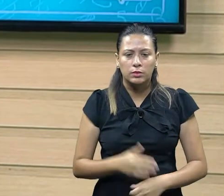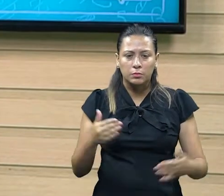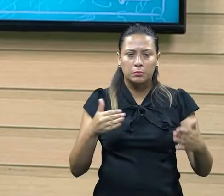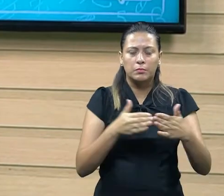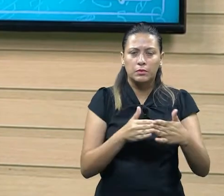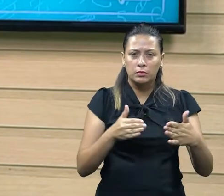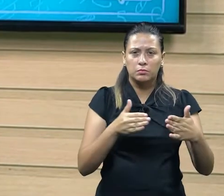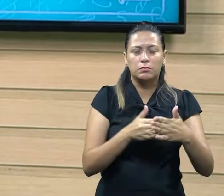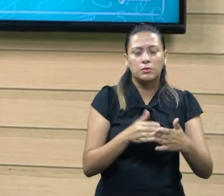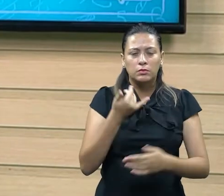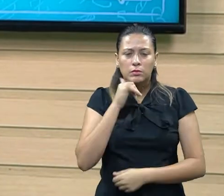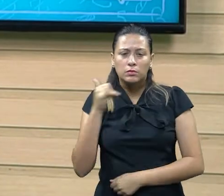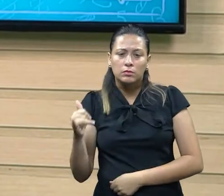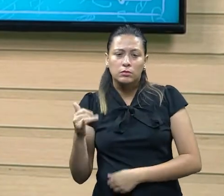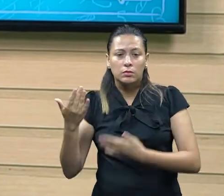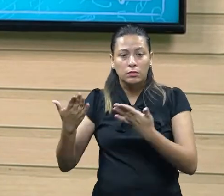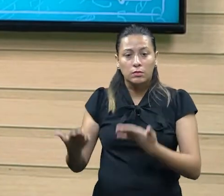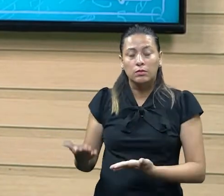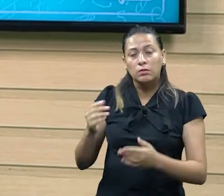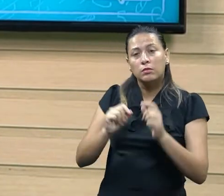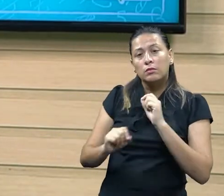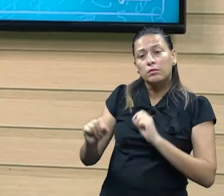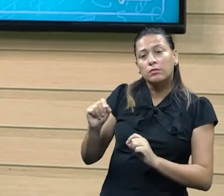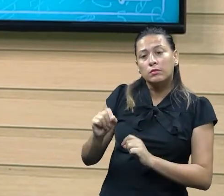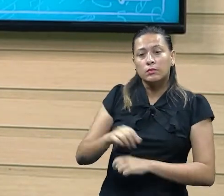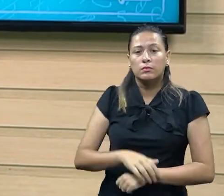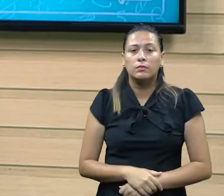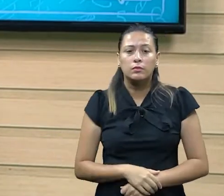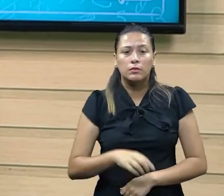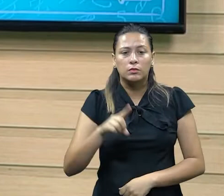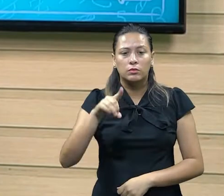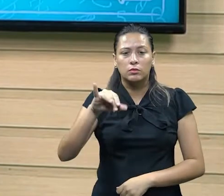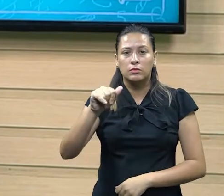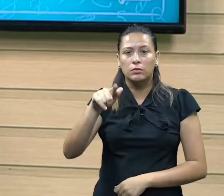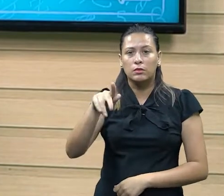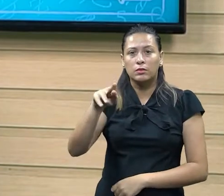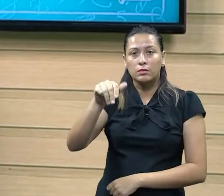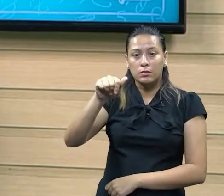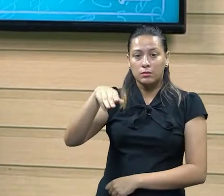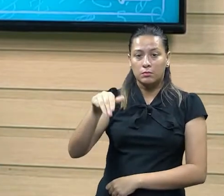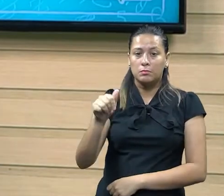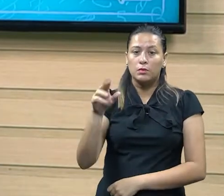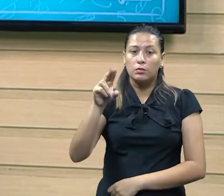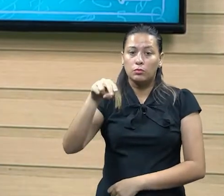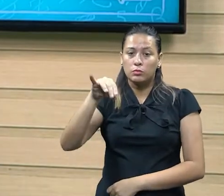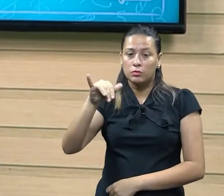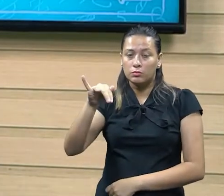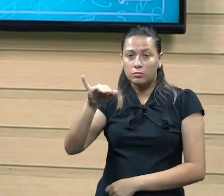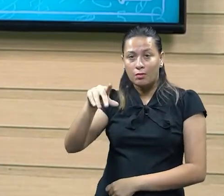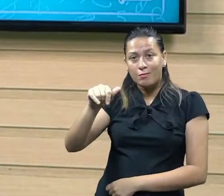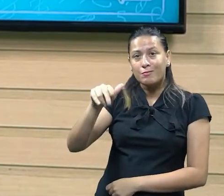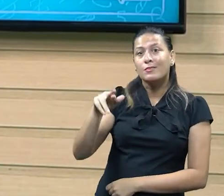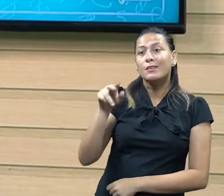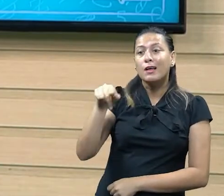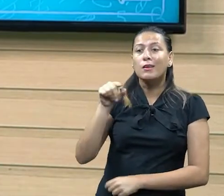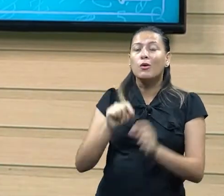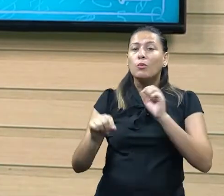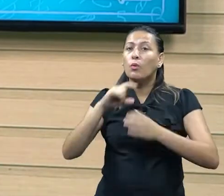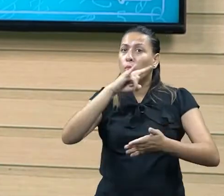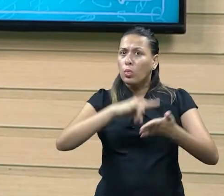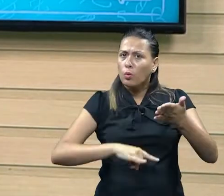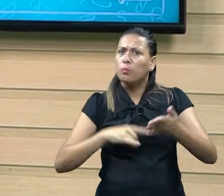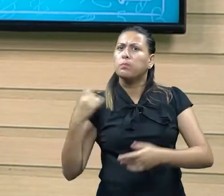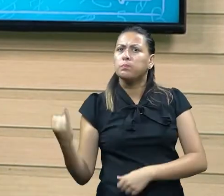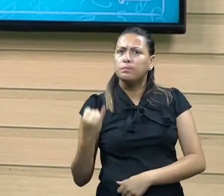Tá? A novidade aqui é justamente o diagrama unifilar. Como eu falei, é um documento muito importante, onde aparece